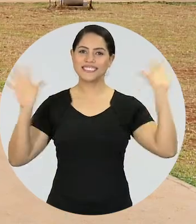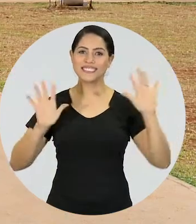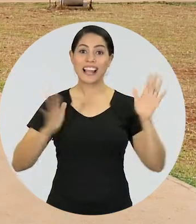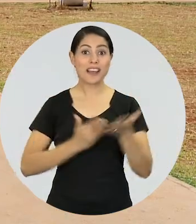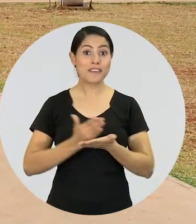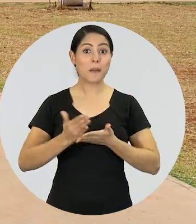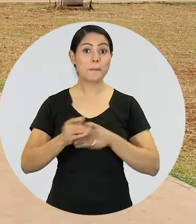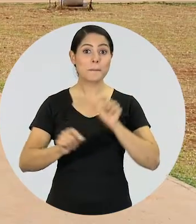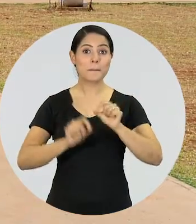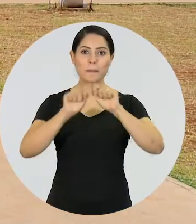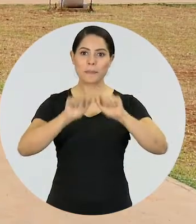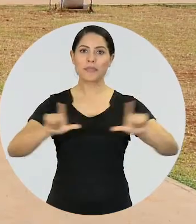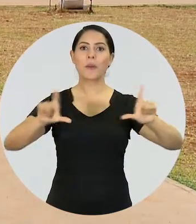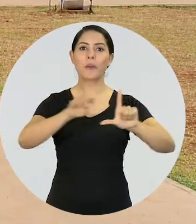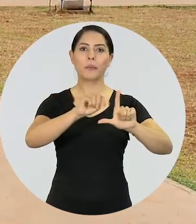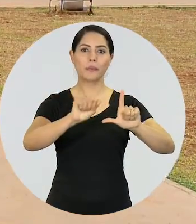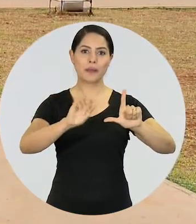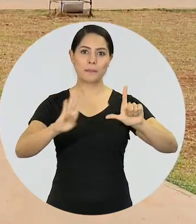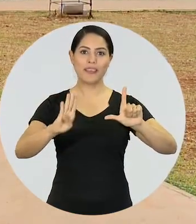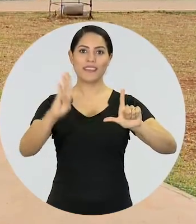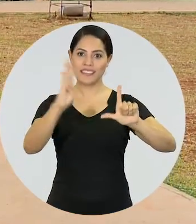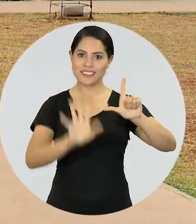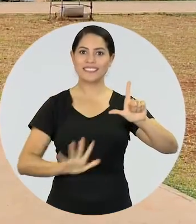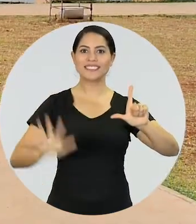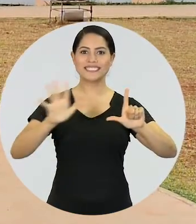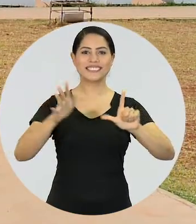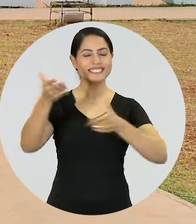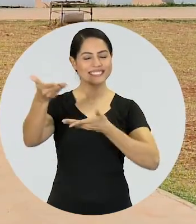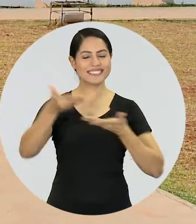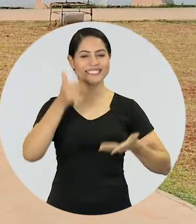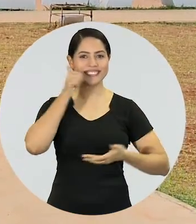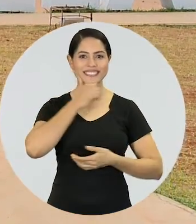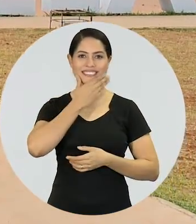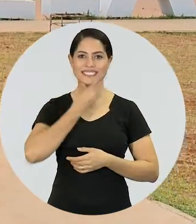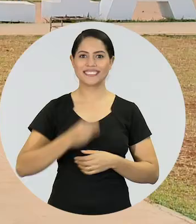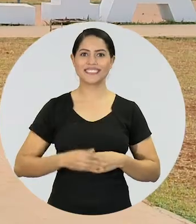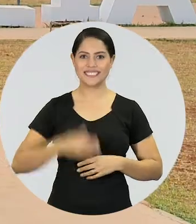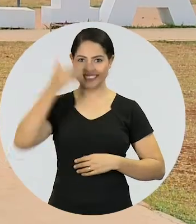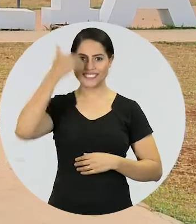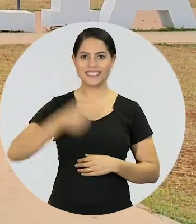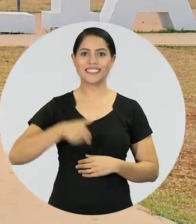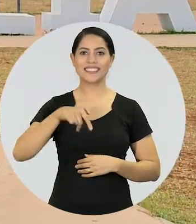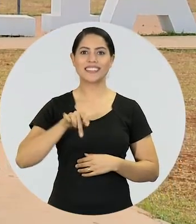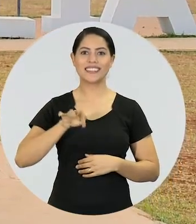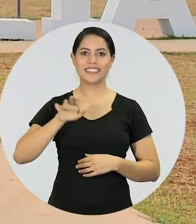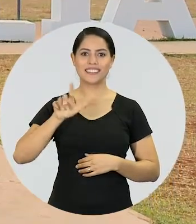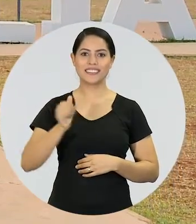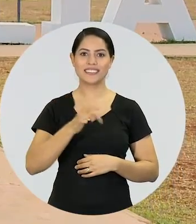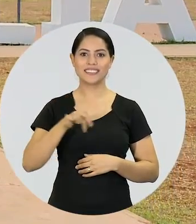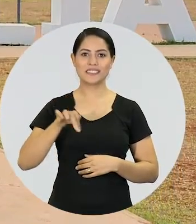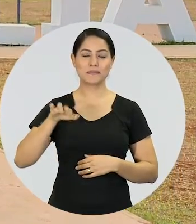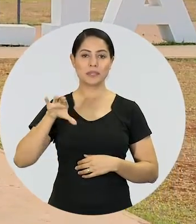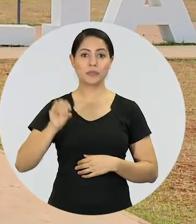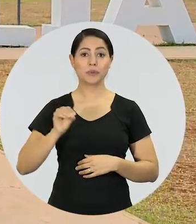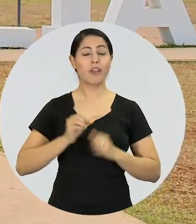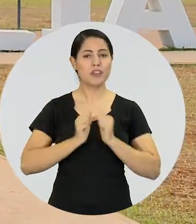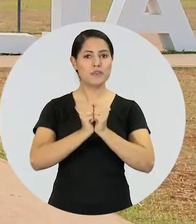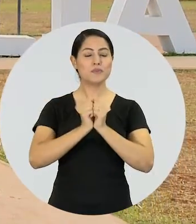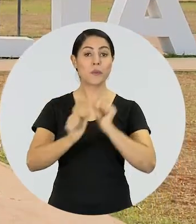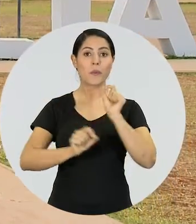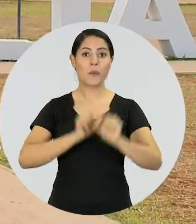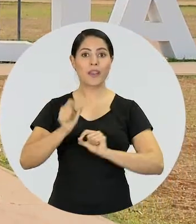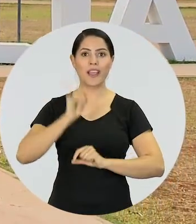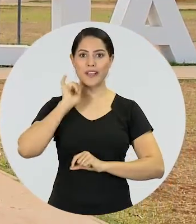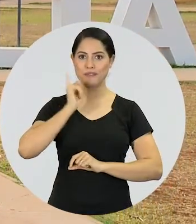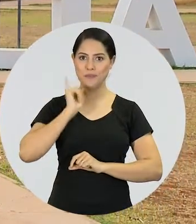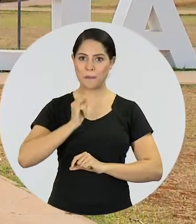Olá, começa agora mais um OAB Nacional. Seja bem-vinda, seja bem-vindo. Eu sou a Natália Nascimento e junto comigo você